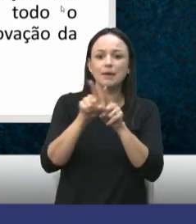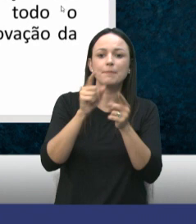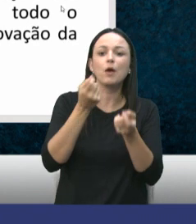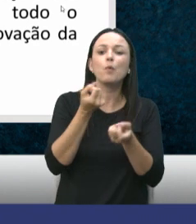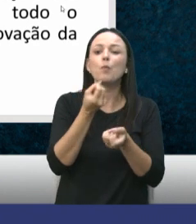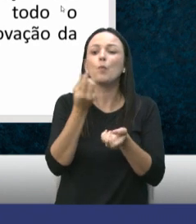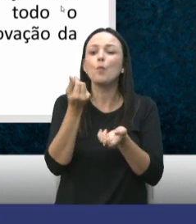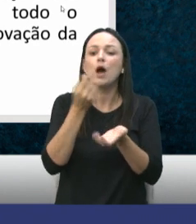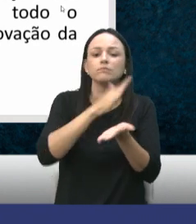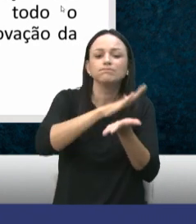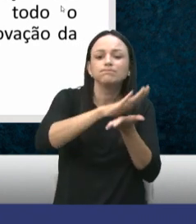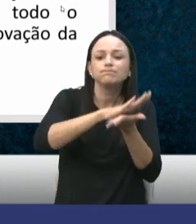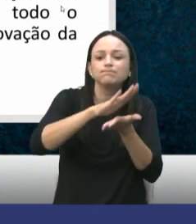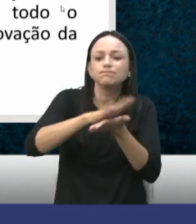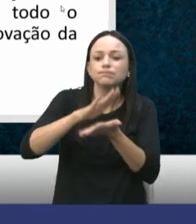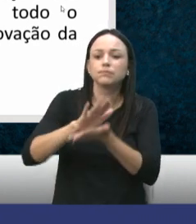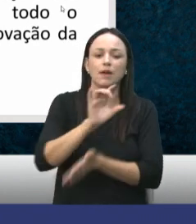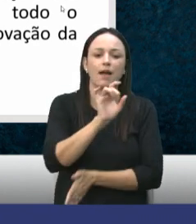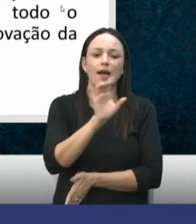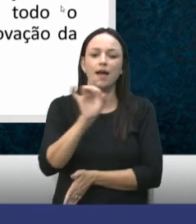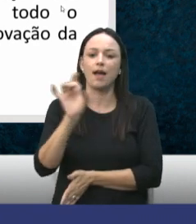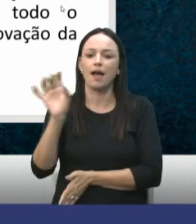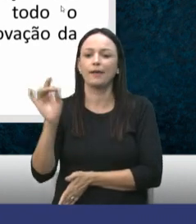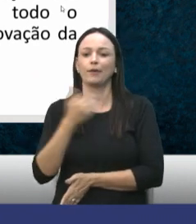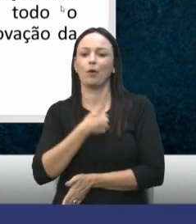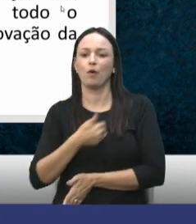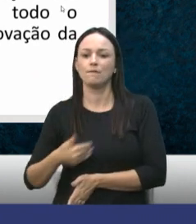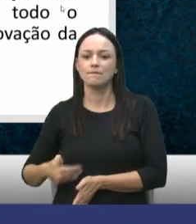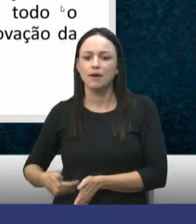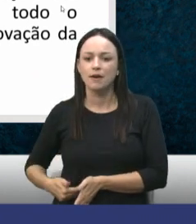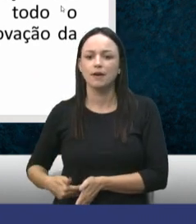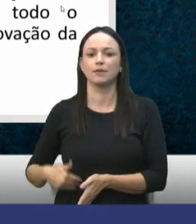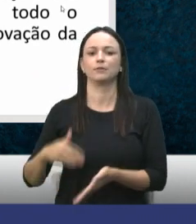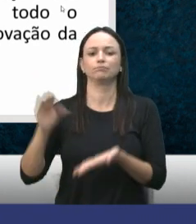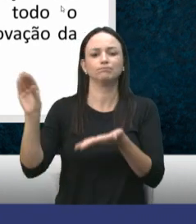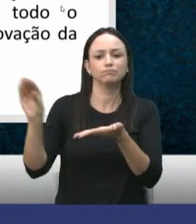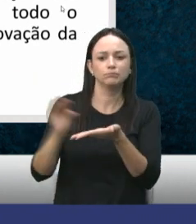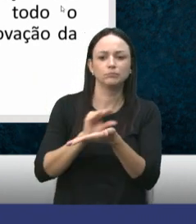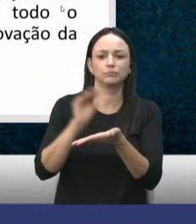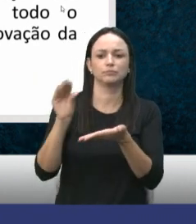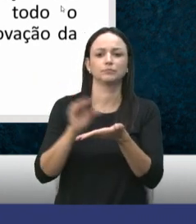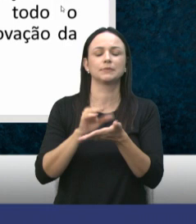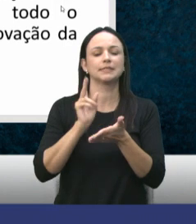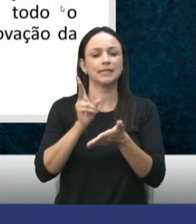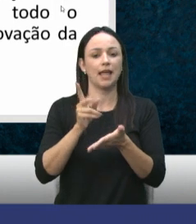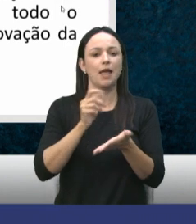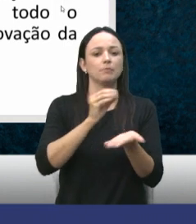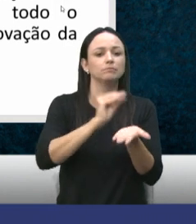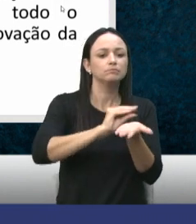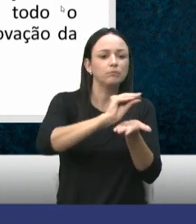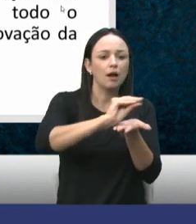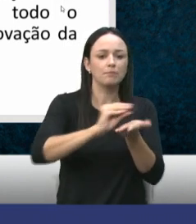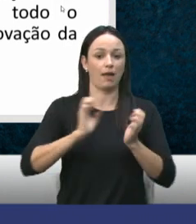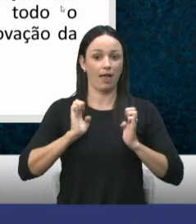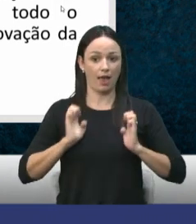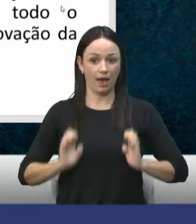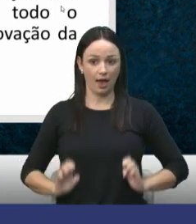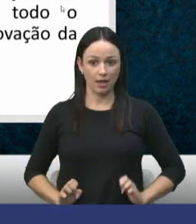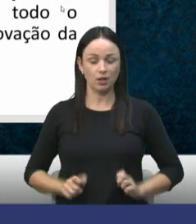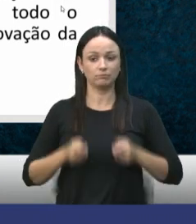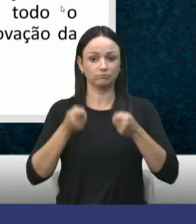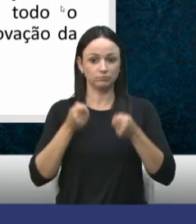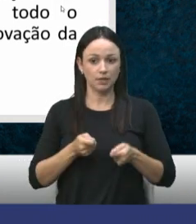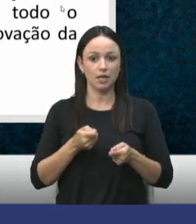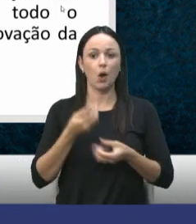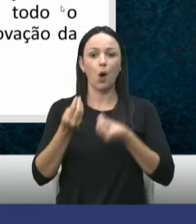suas atividades governamentais, sempre comprometidas com a ética e a eficiência na utilização dos recursos